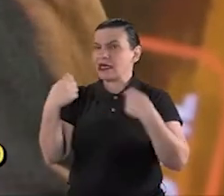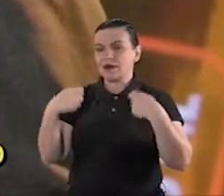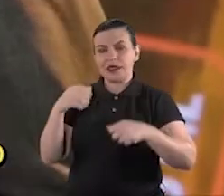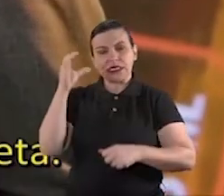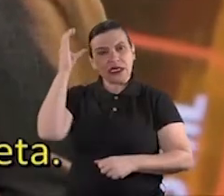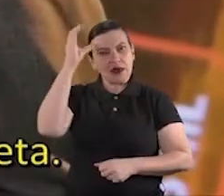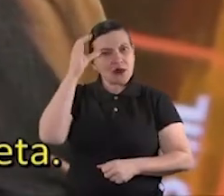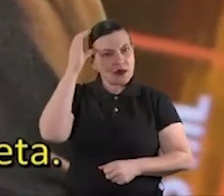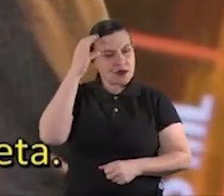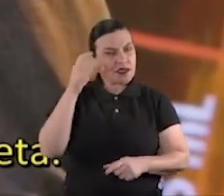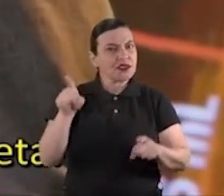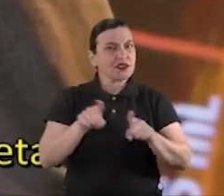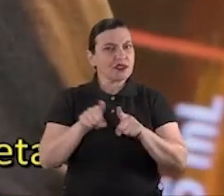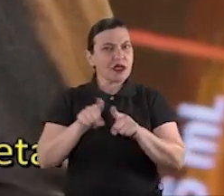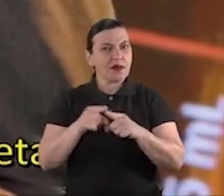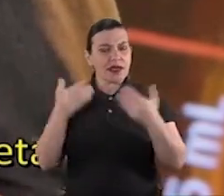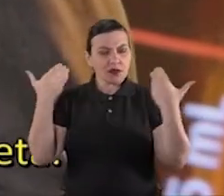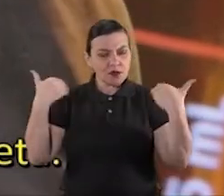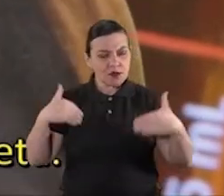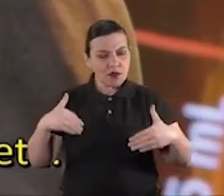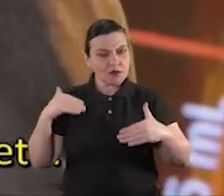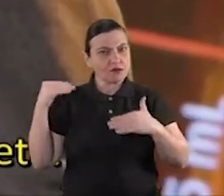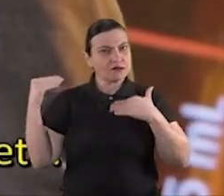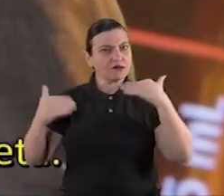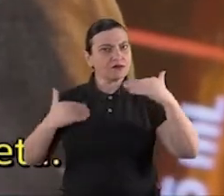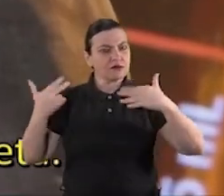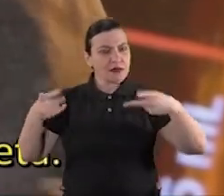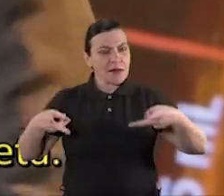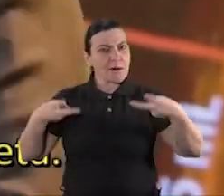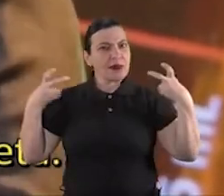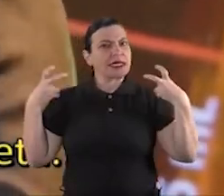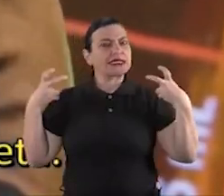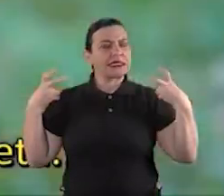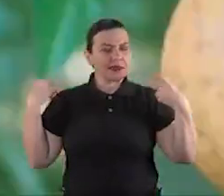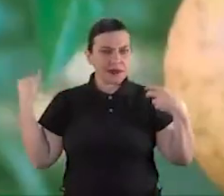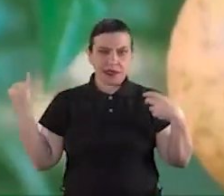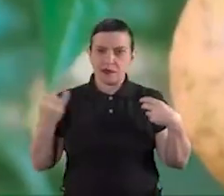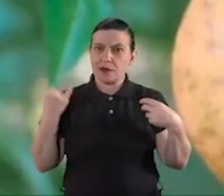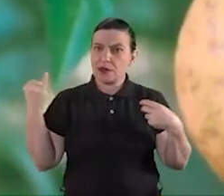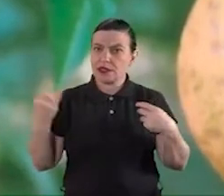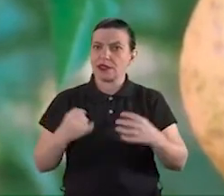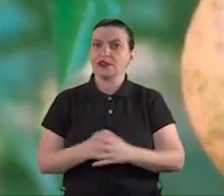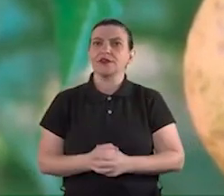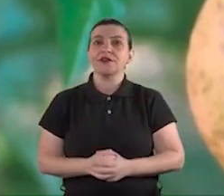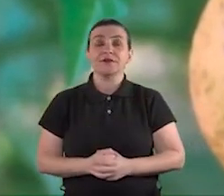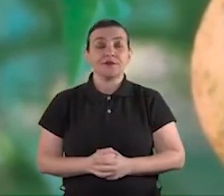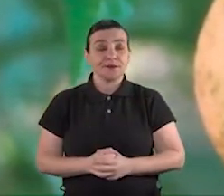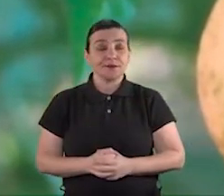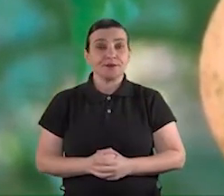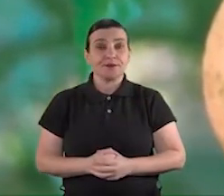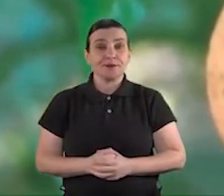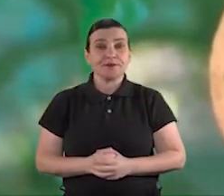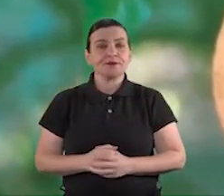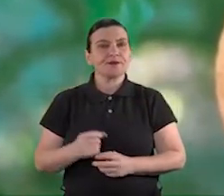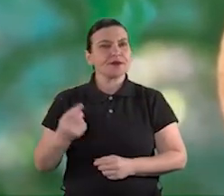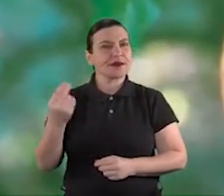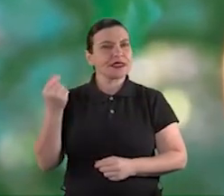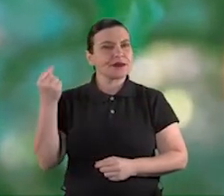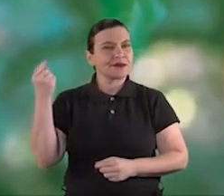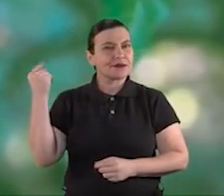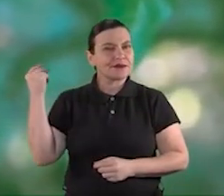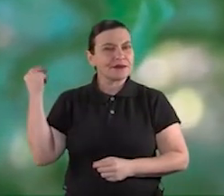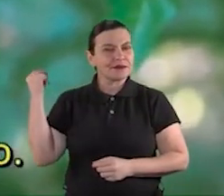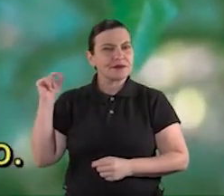consciente que aumentem a capacidade do corpo de responder de forma eficiente e completa muitos muitos anos